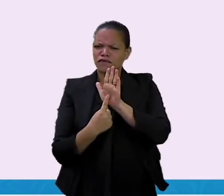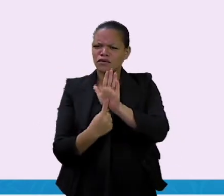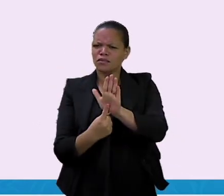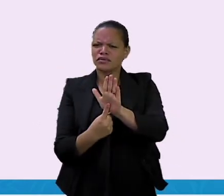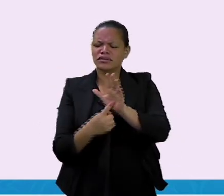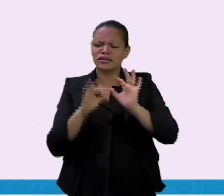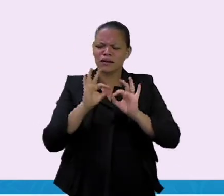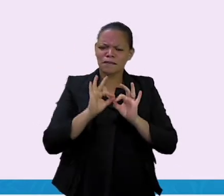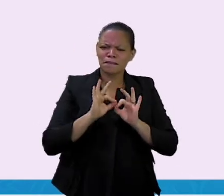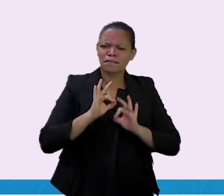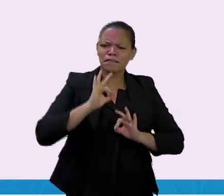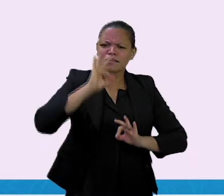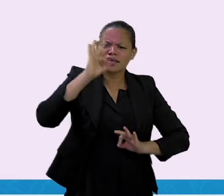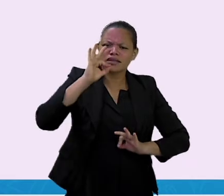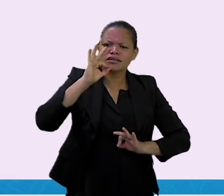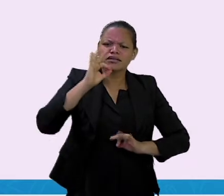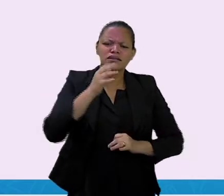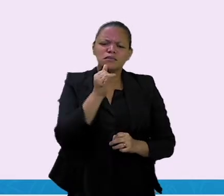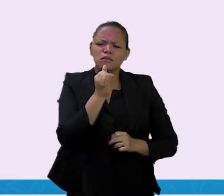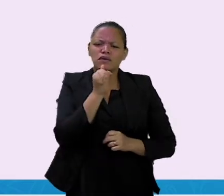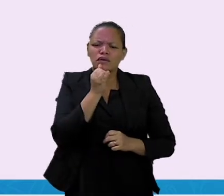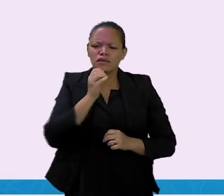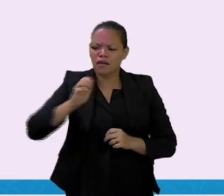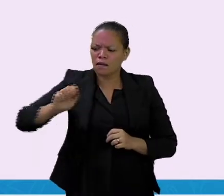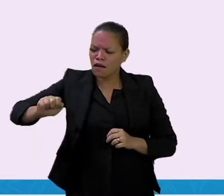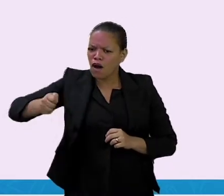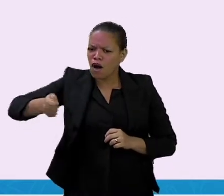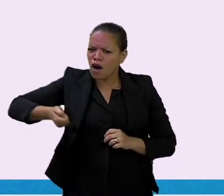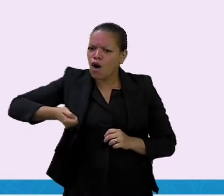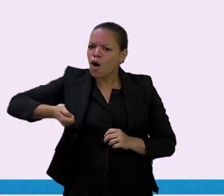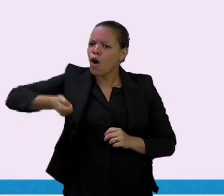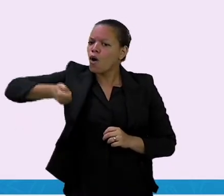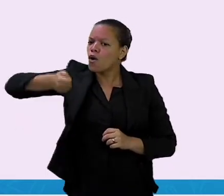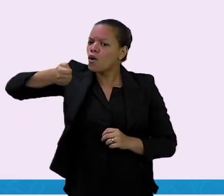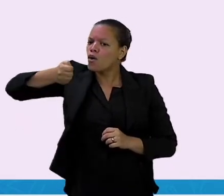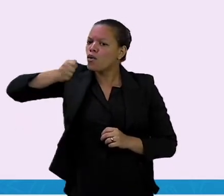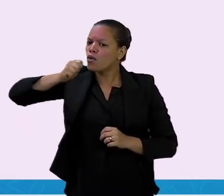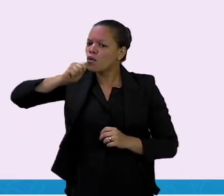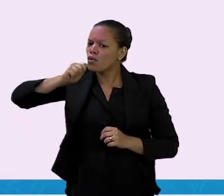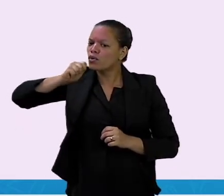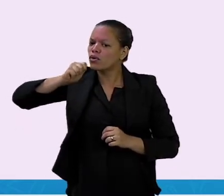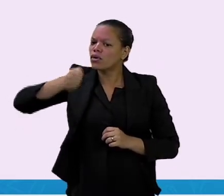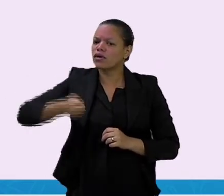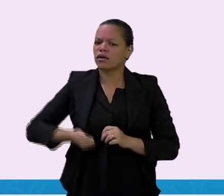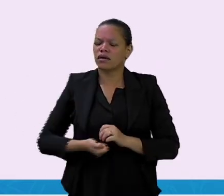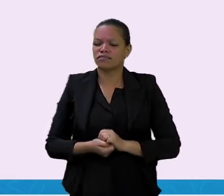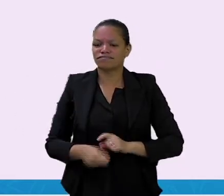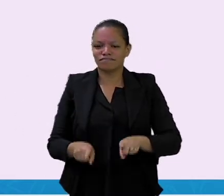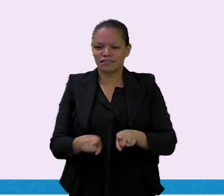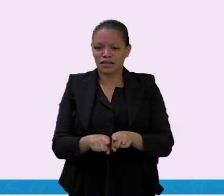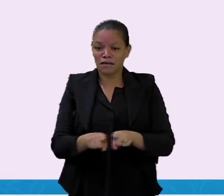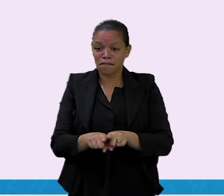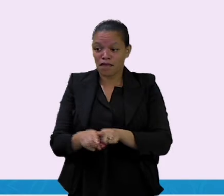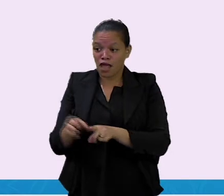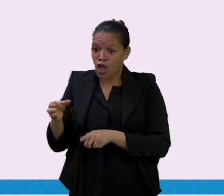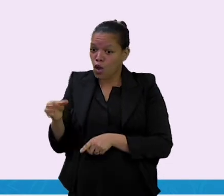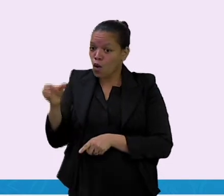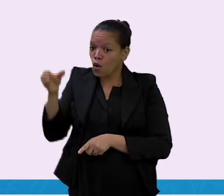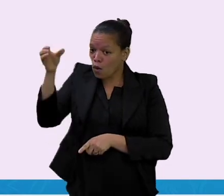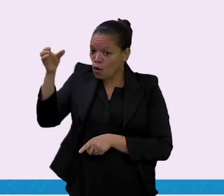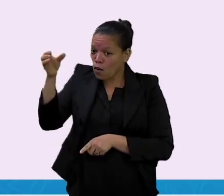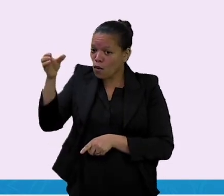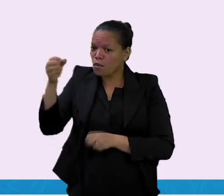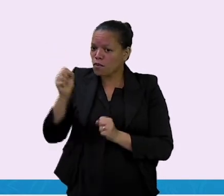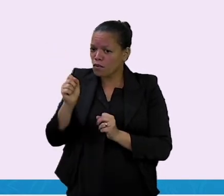como xícara, ok? E os nossos pais ou as pessoas que costumam fazer essas receitas,